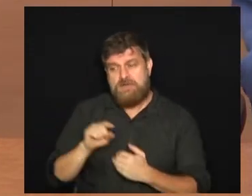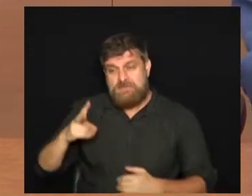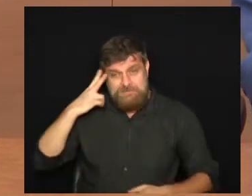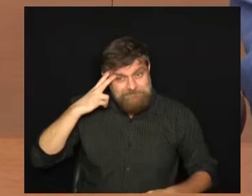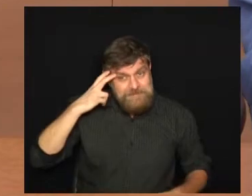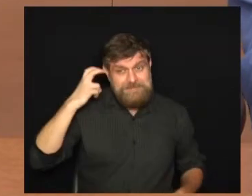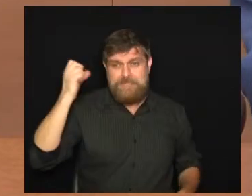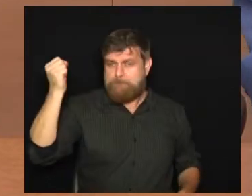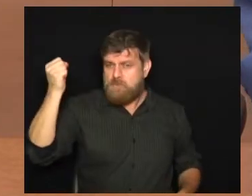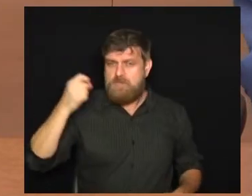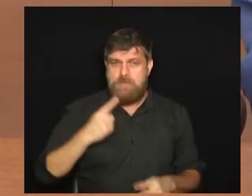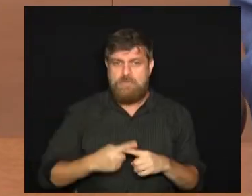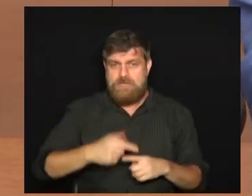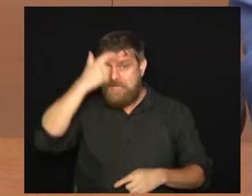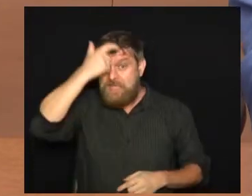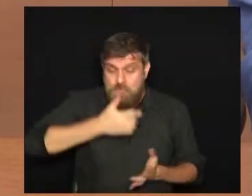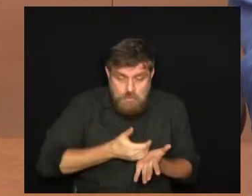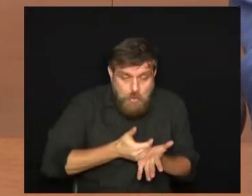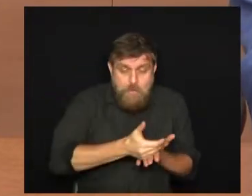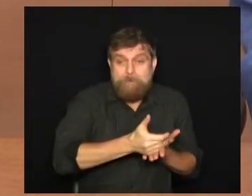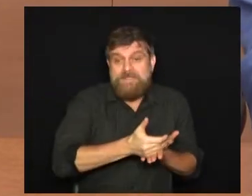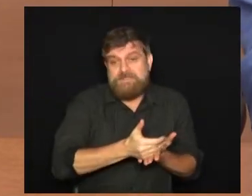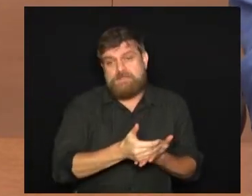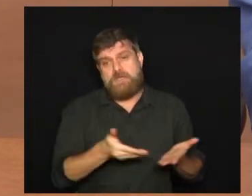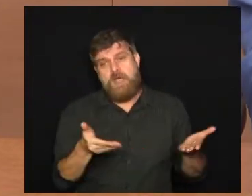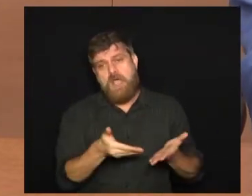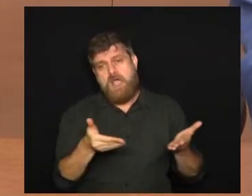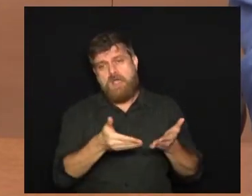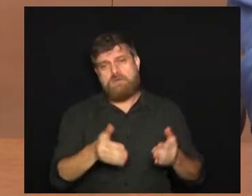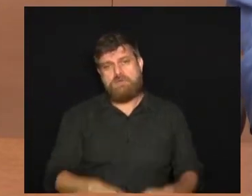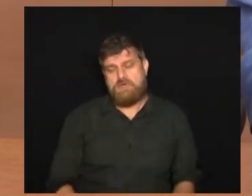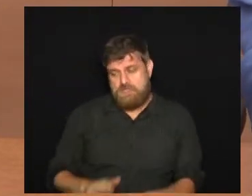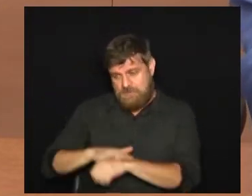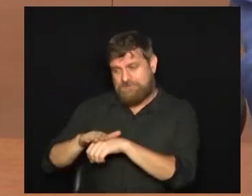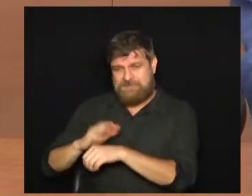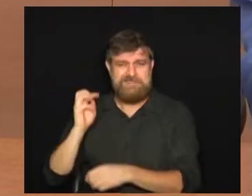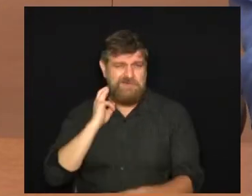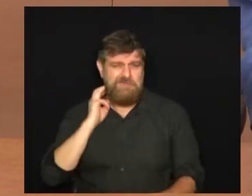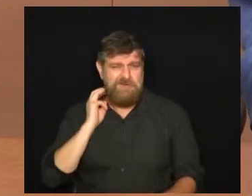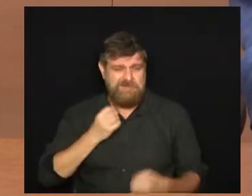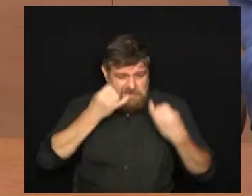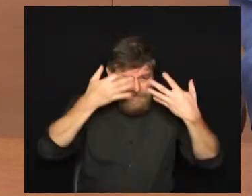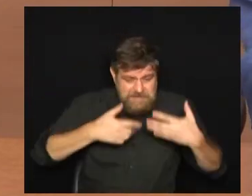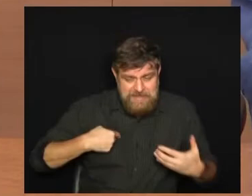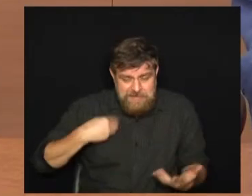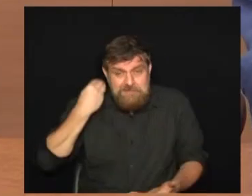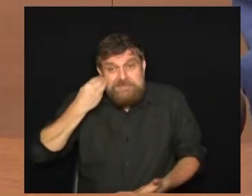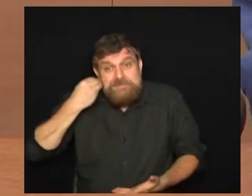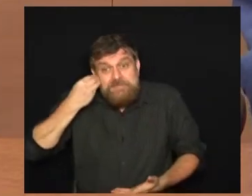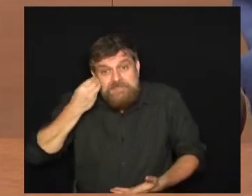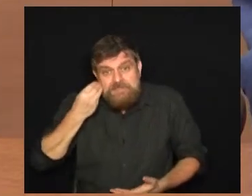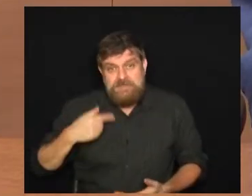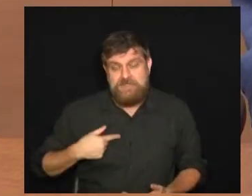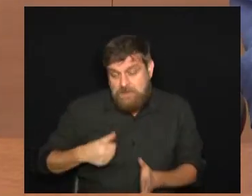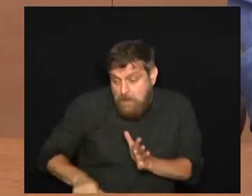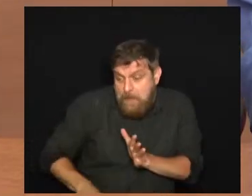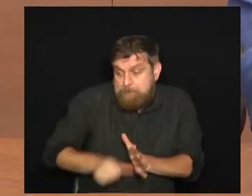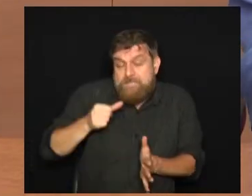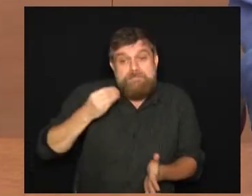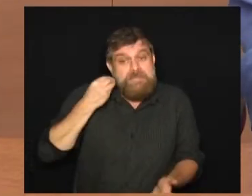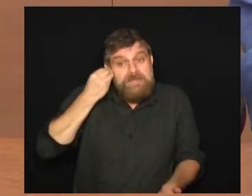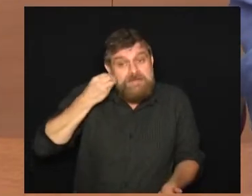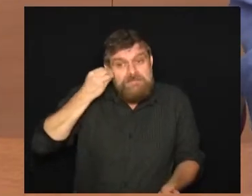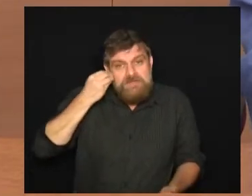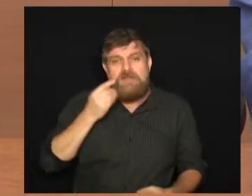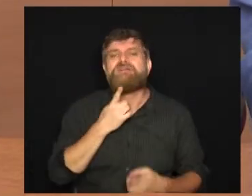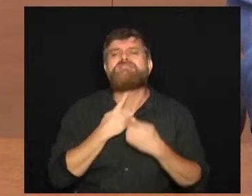que você tem, porque eu sou um cara que estou começando agora, já comentei isso com o Paulo também, que eu sou um marinheiro de primeira viagem.